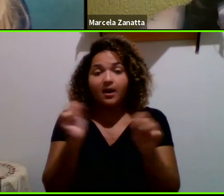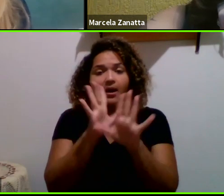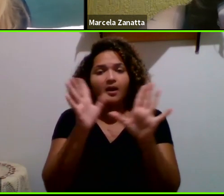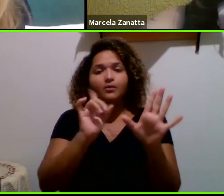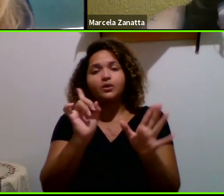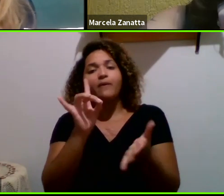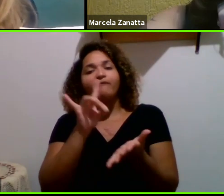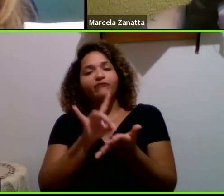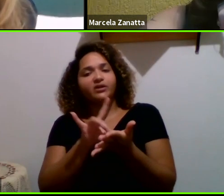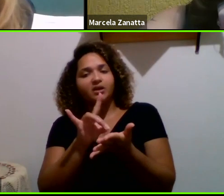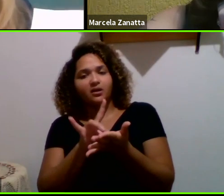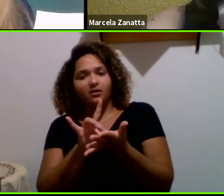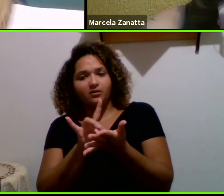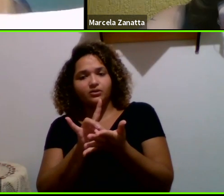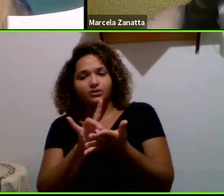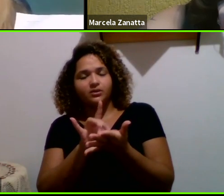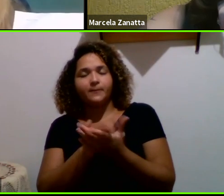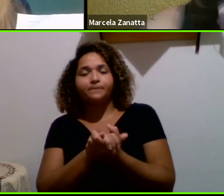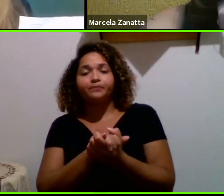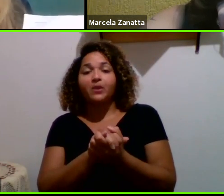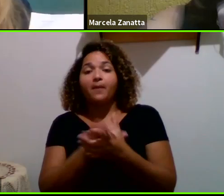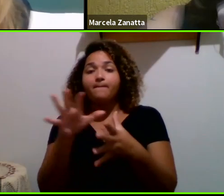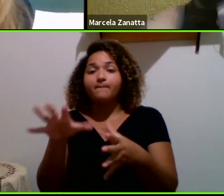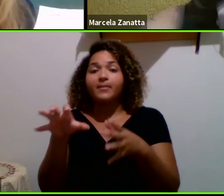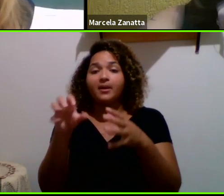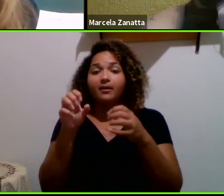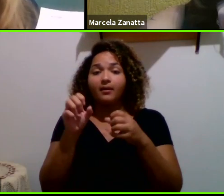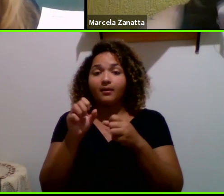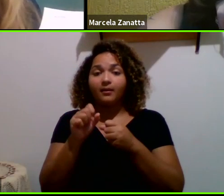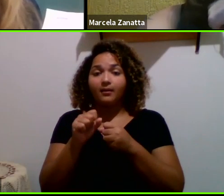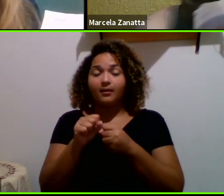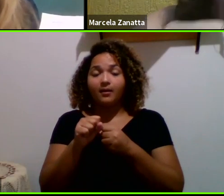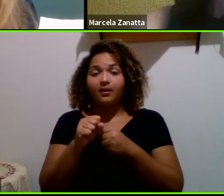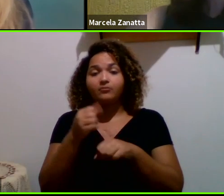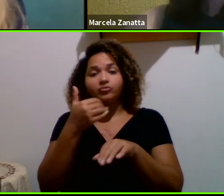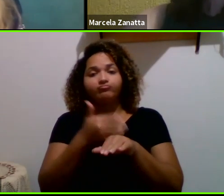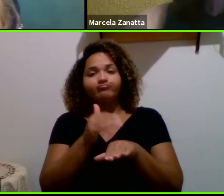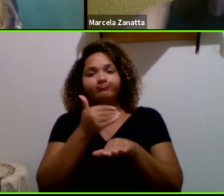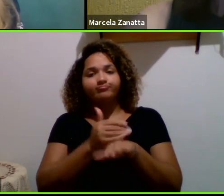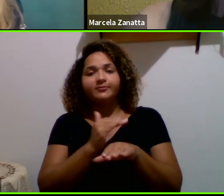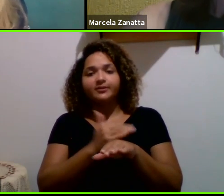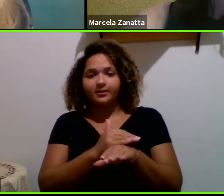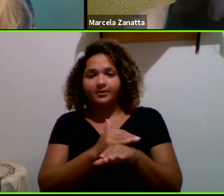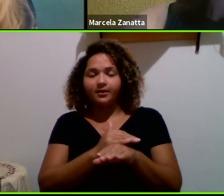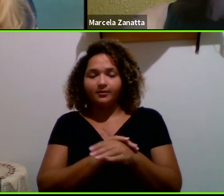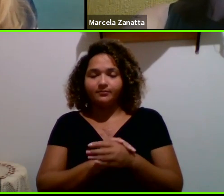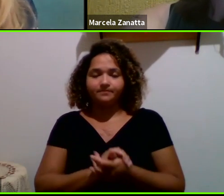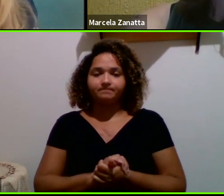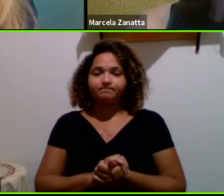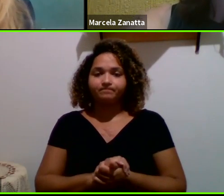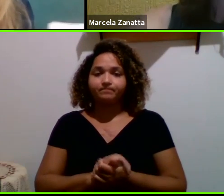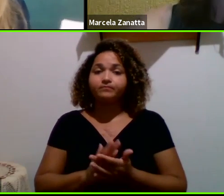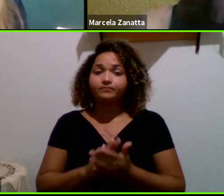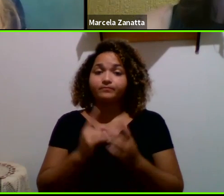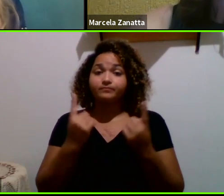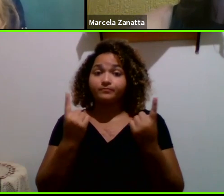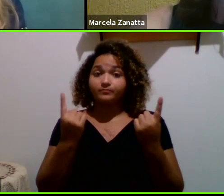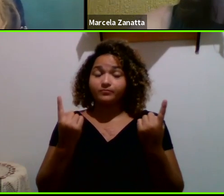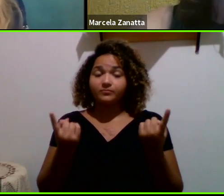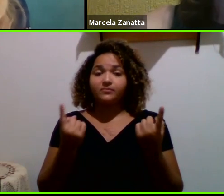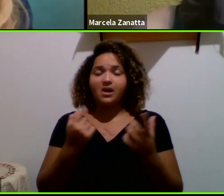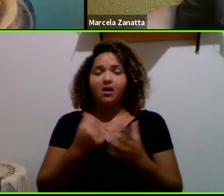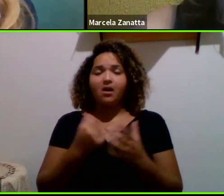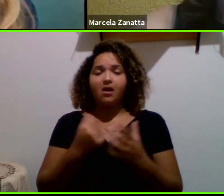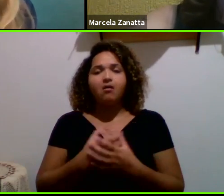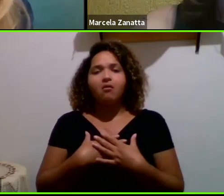take, discutiremos o manejo e as melhorias ou as